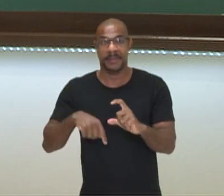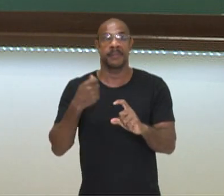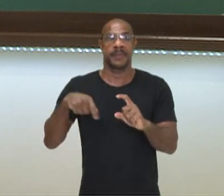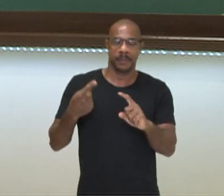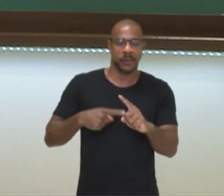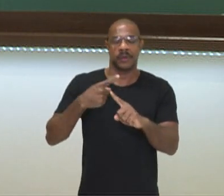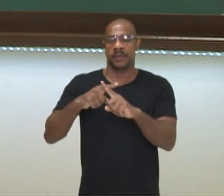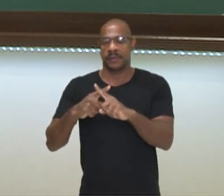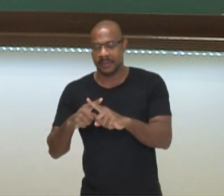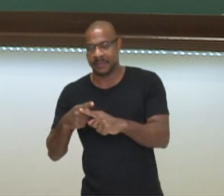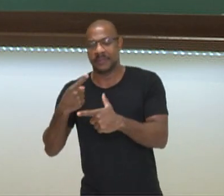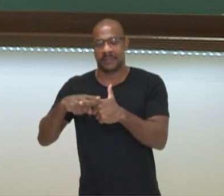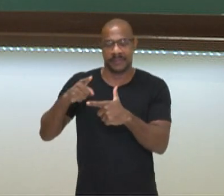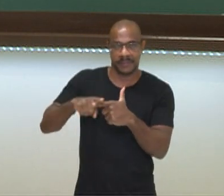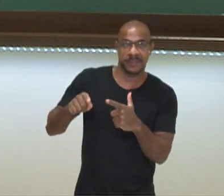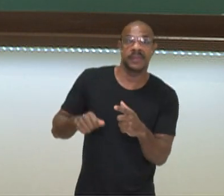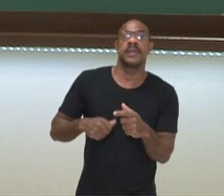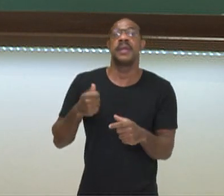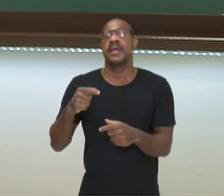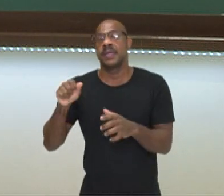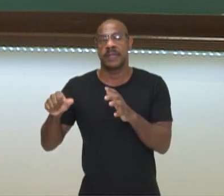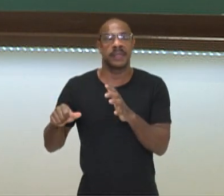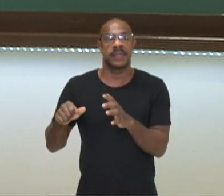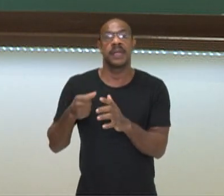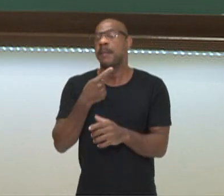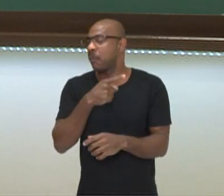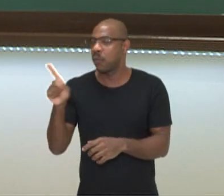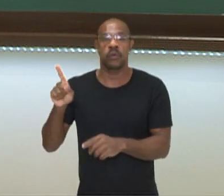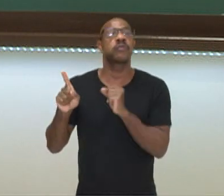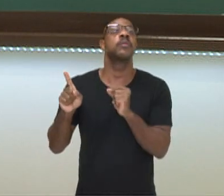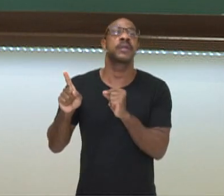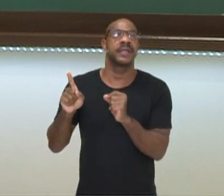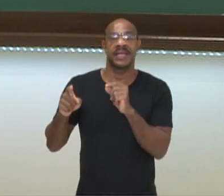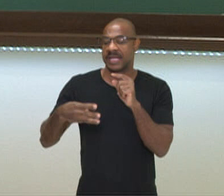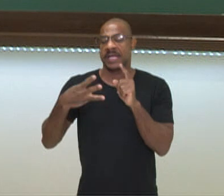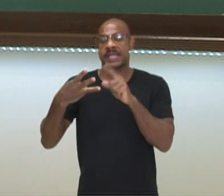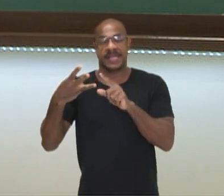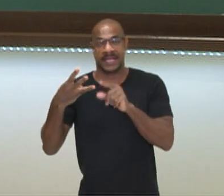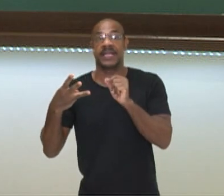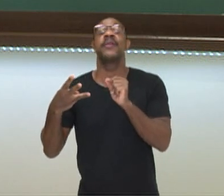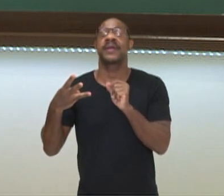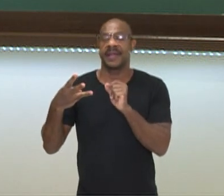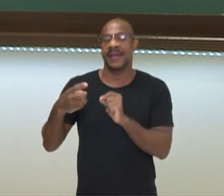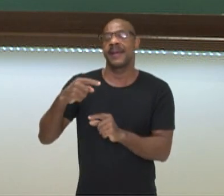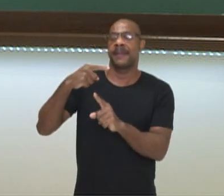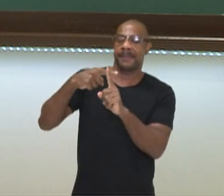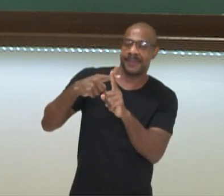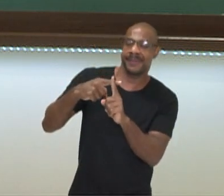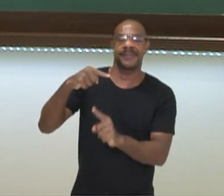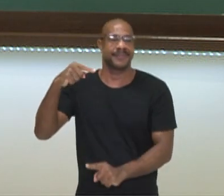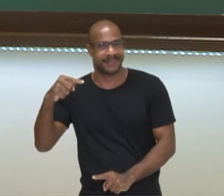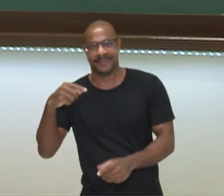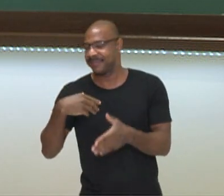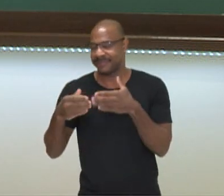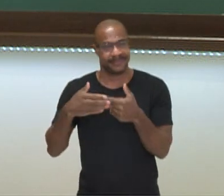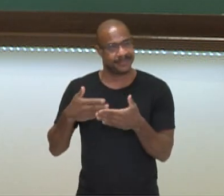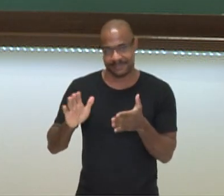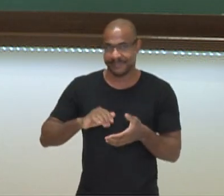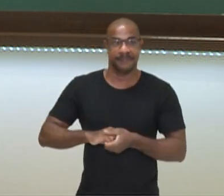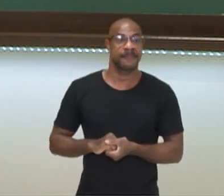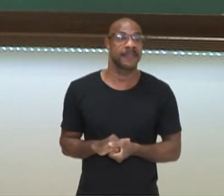divisão e, por último, adição ou subtração. Ah, professora, então, quando eu tiver dentro do parênteses várias